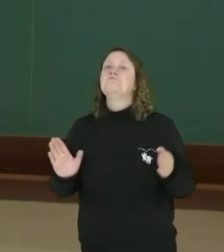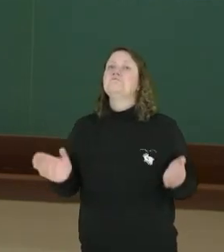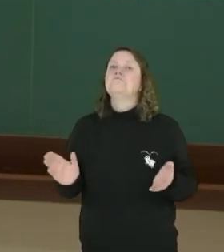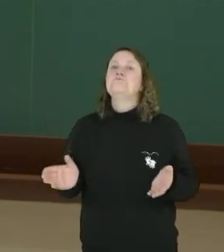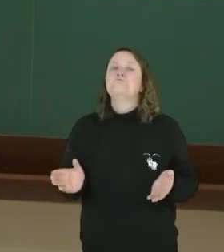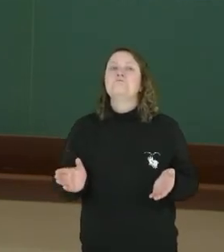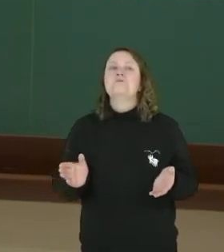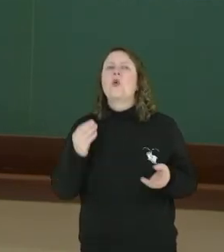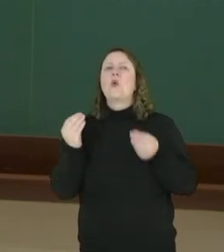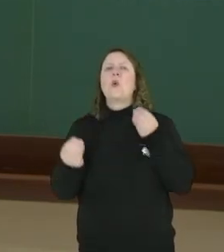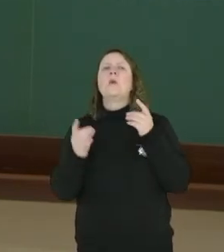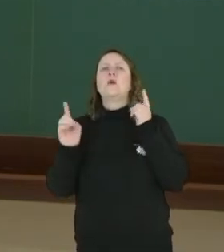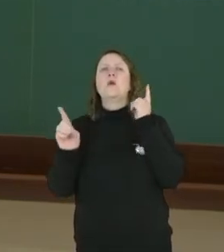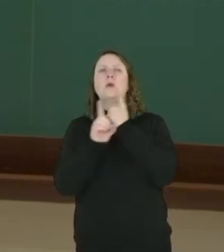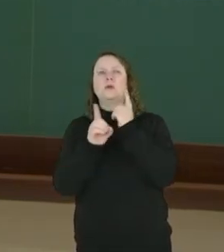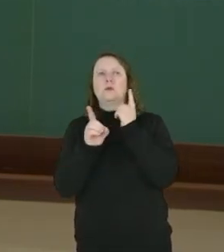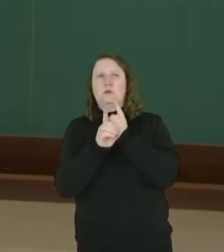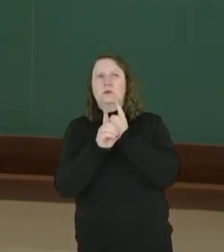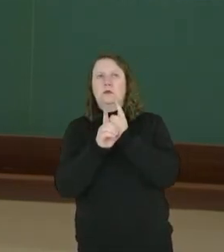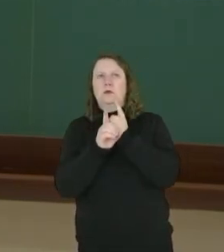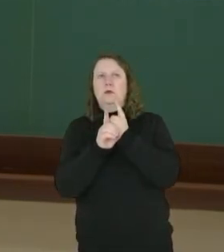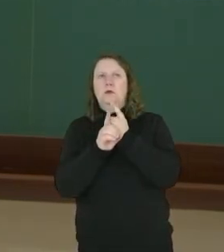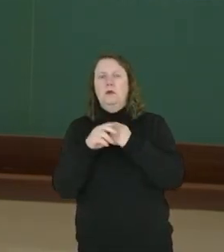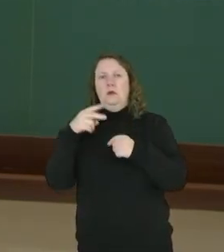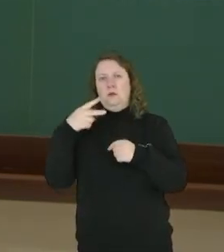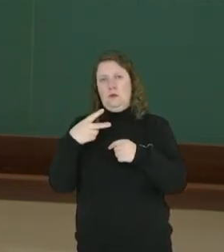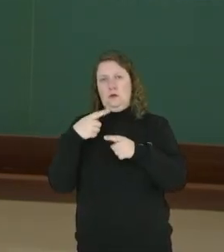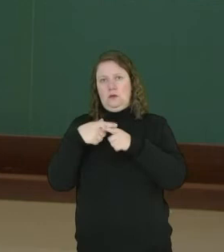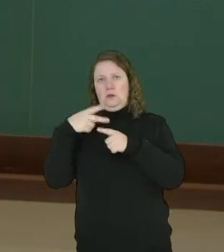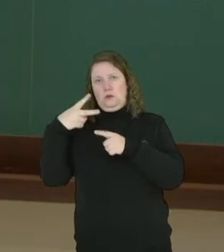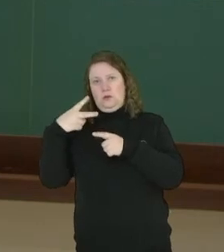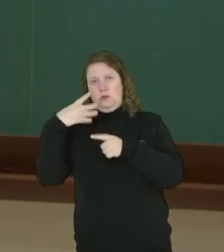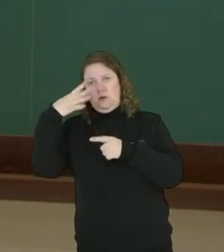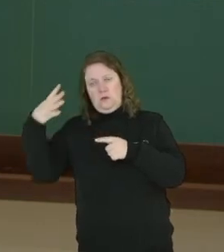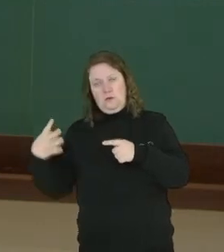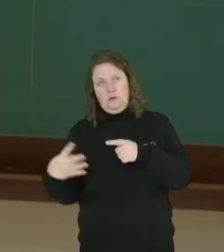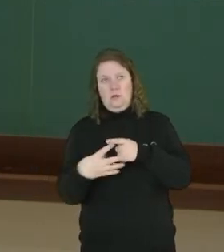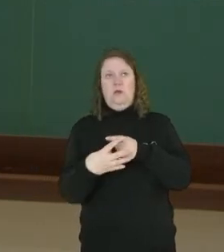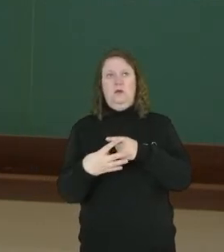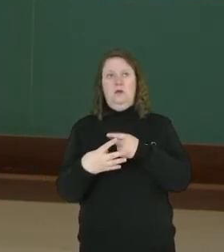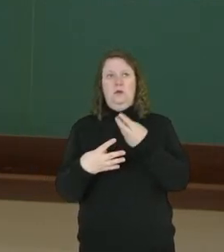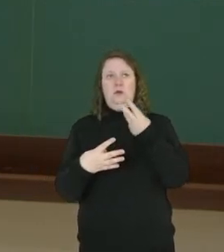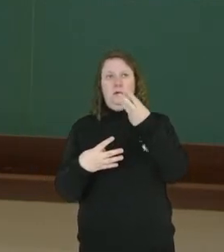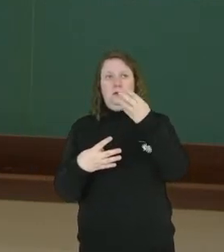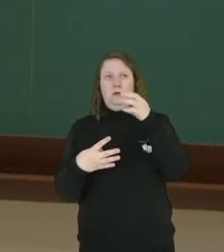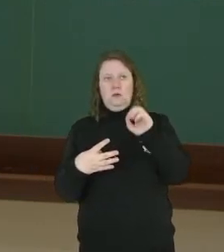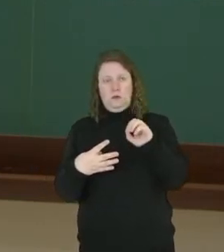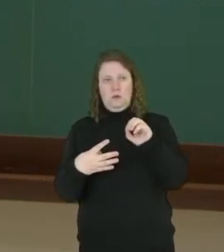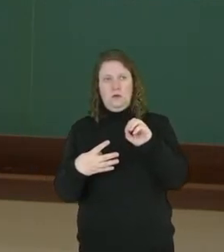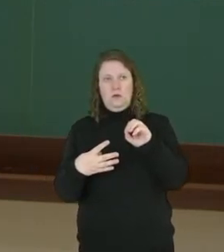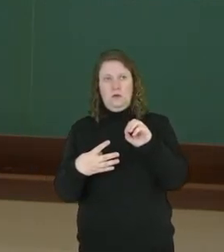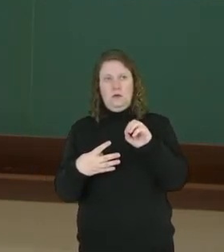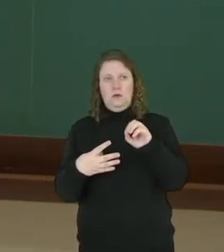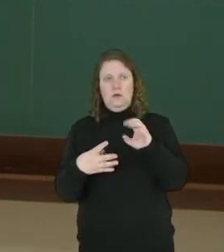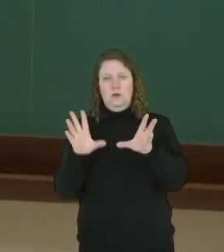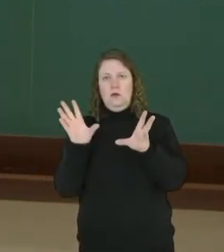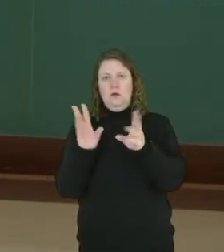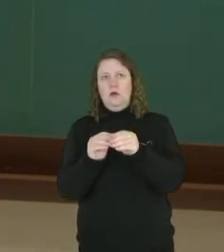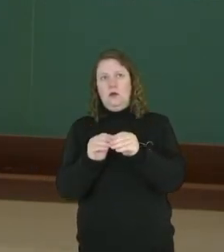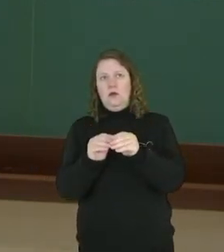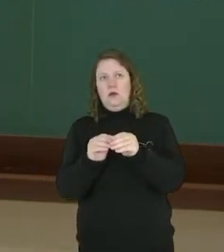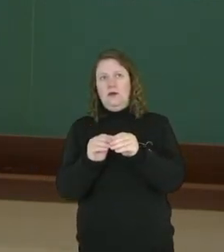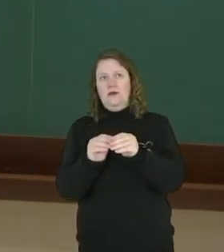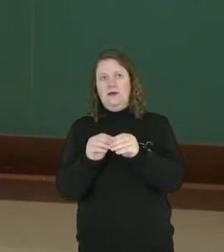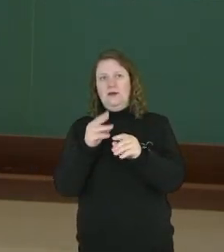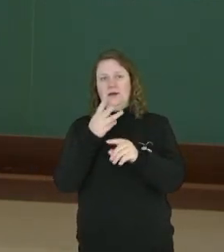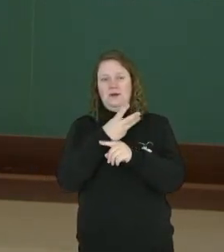vezes 4? Muito simples, meu querido. Eu levei o 2 ao quadrado, que deu 4, e esse 30 eu simplifiquei com o 2 debaixo da